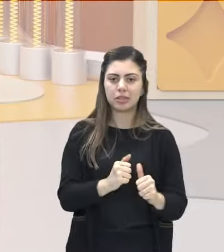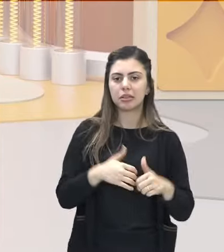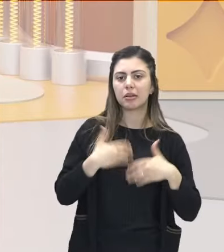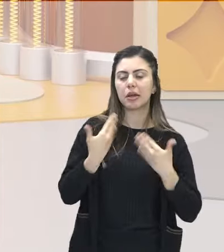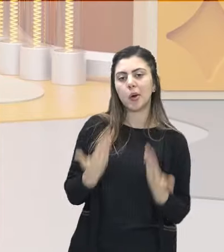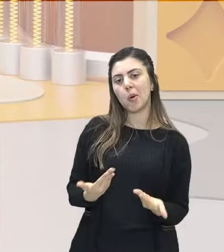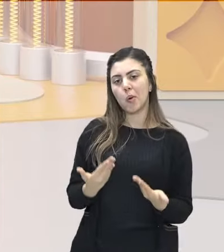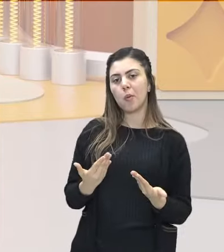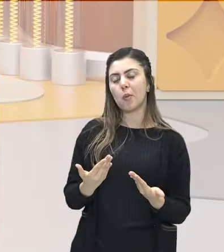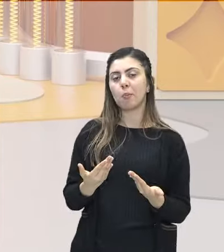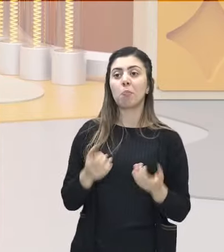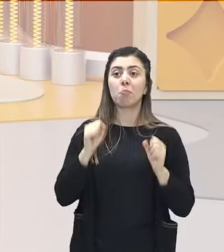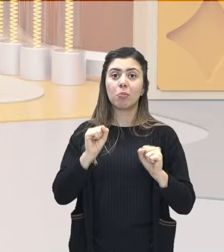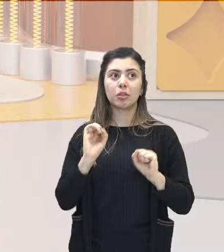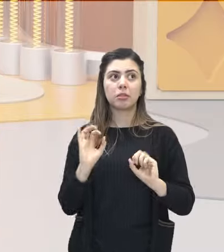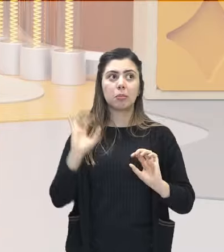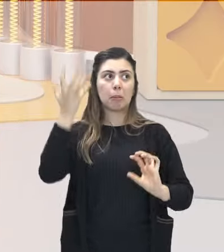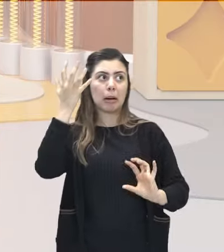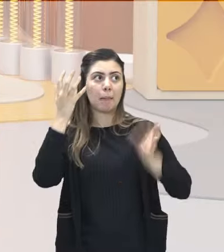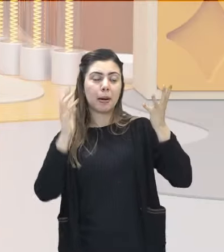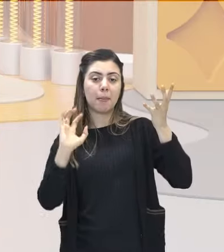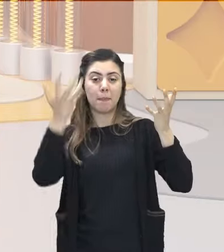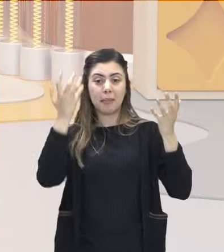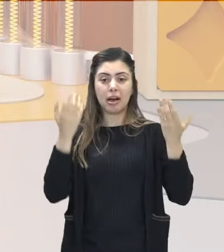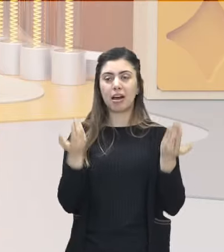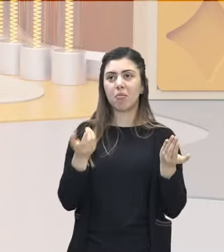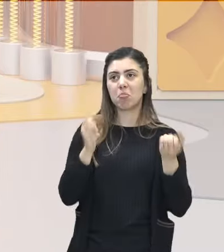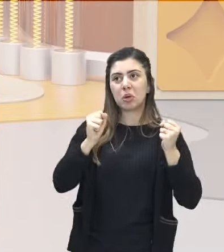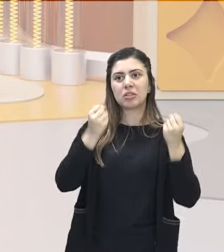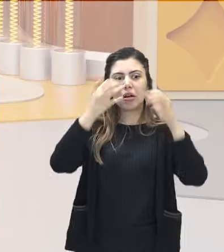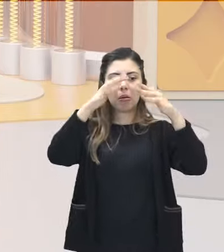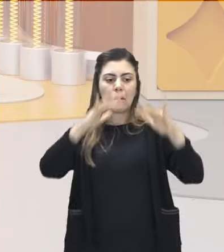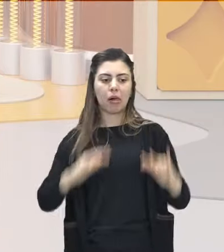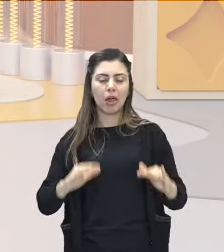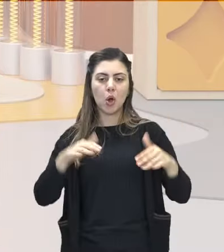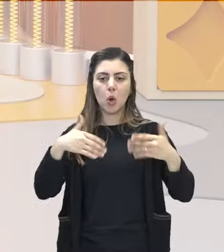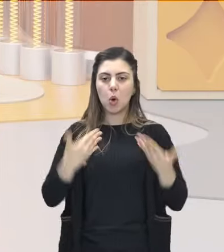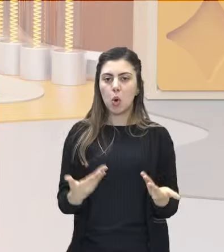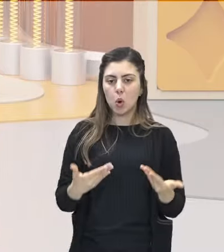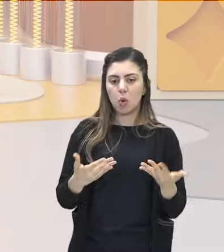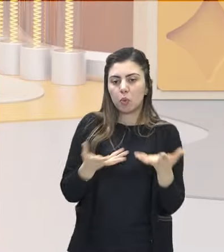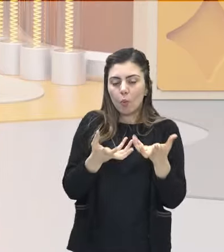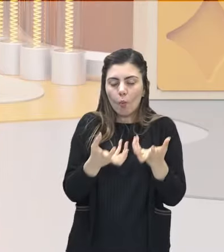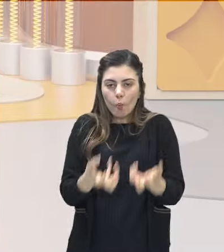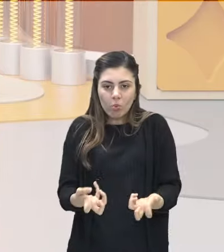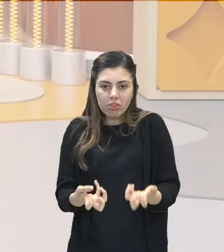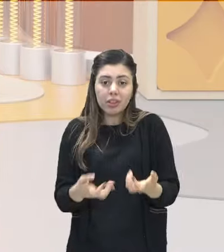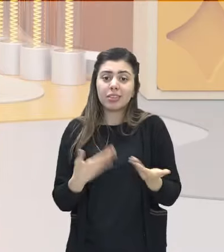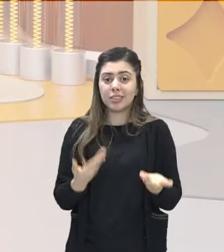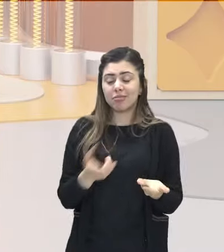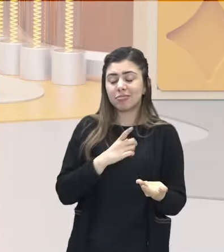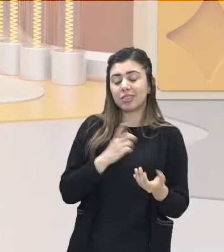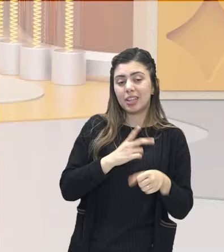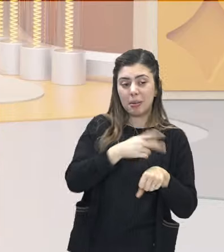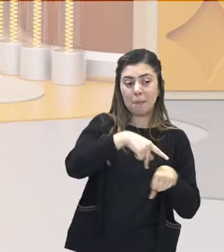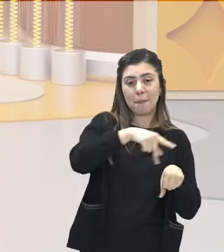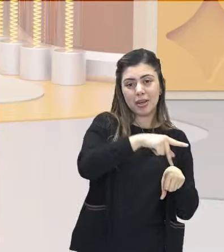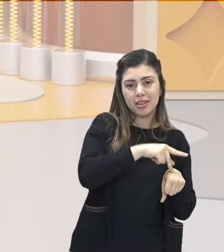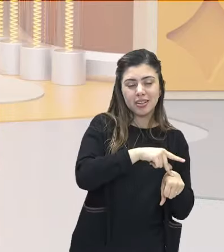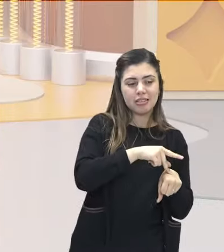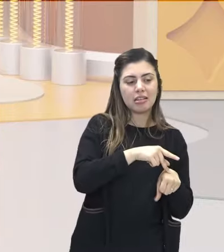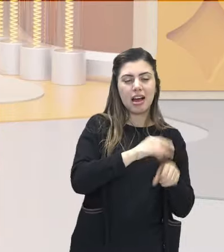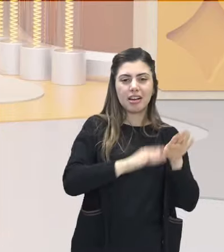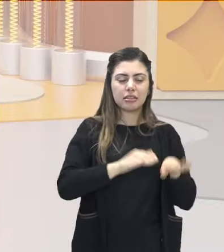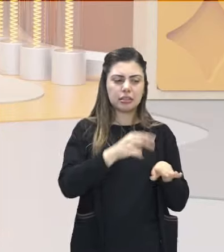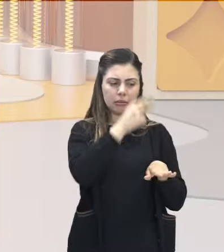catástrofes perdão naturais hoje nesse contexto de mudanças climáticas muitas pessoas estão Deixando os seus países de origem tá bom